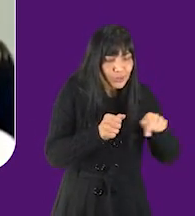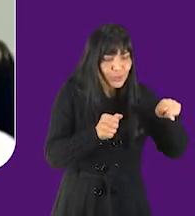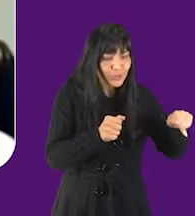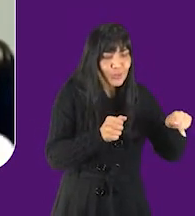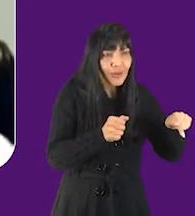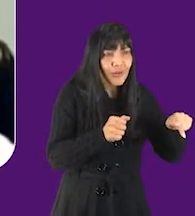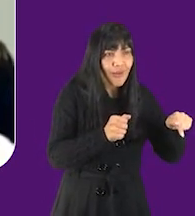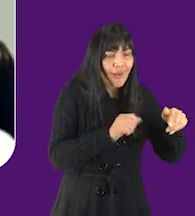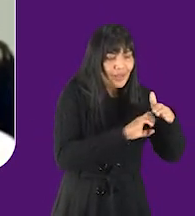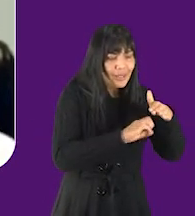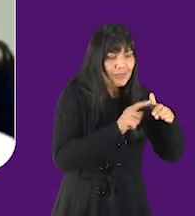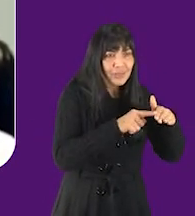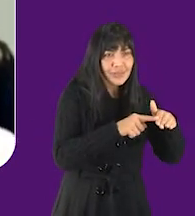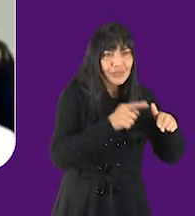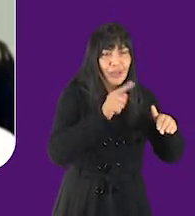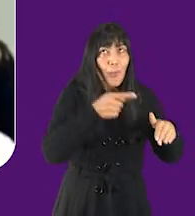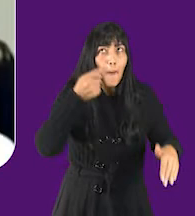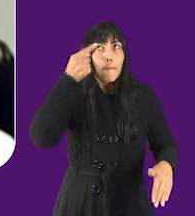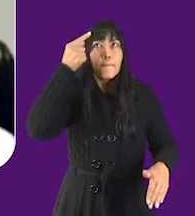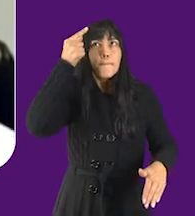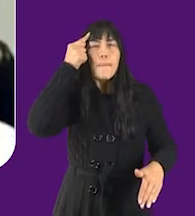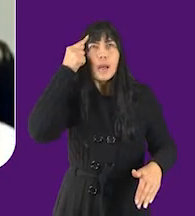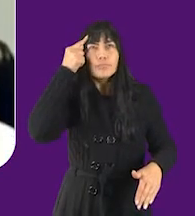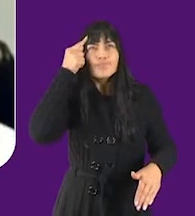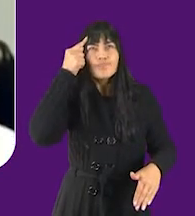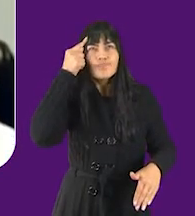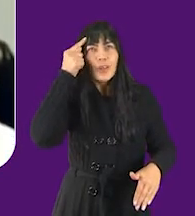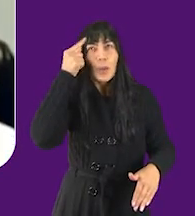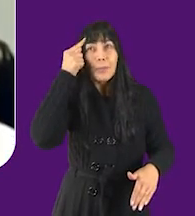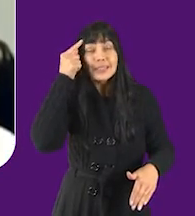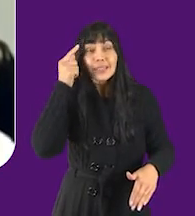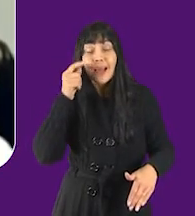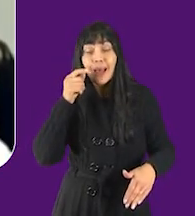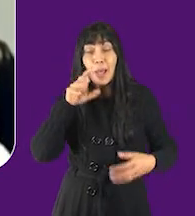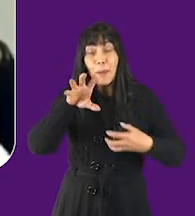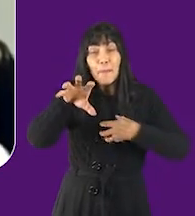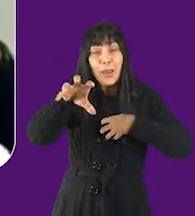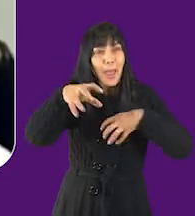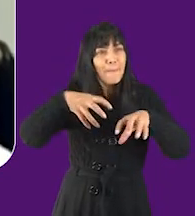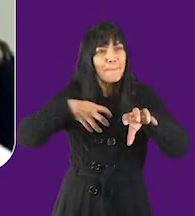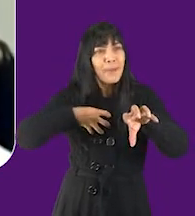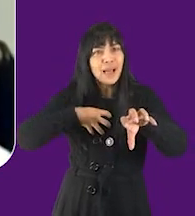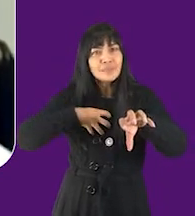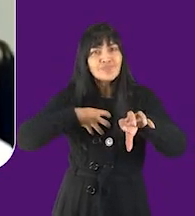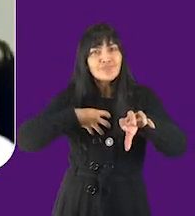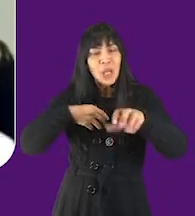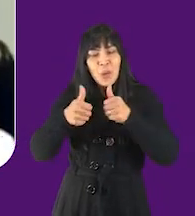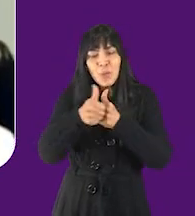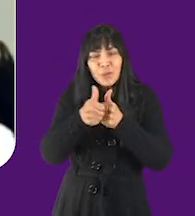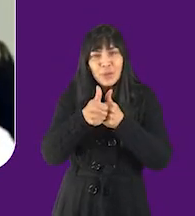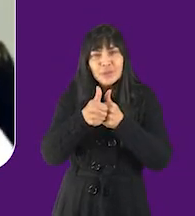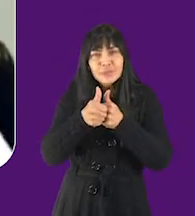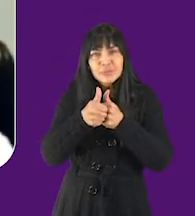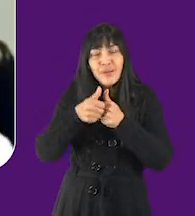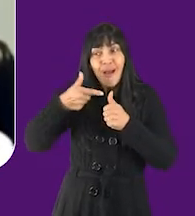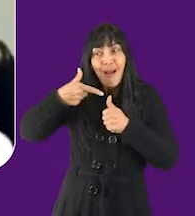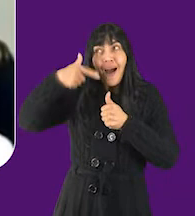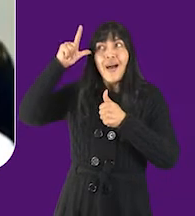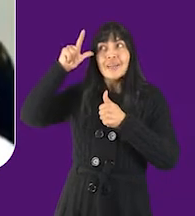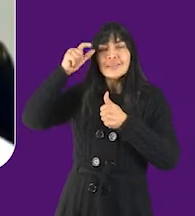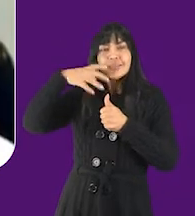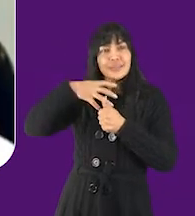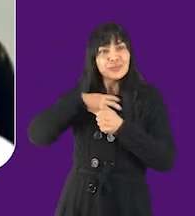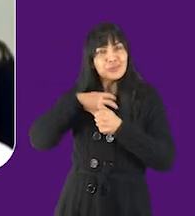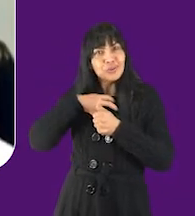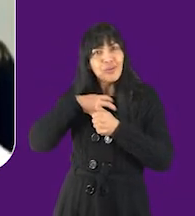um processo, ela é um estado mental, né? Como pensar no outro, antever a necessidade do todo antes da sua